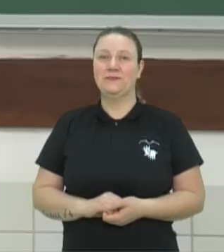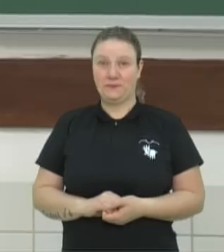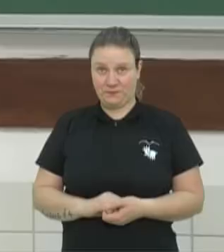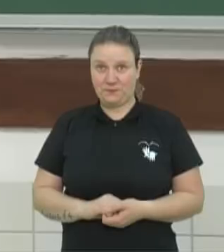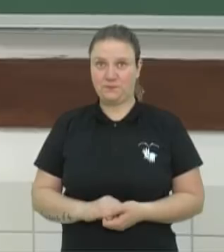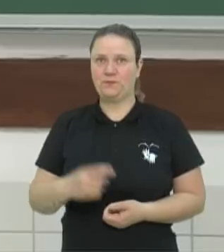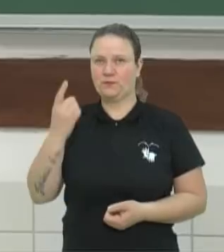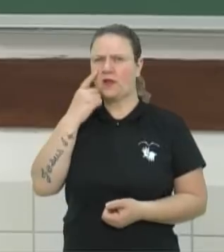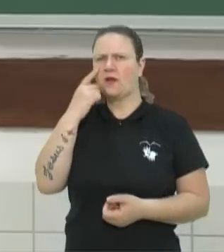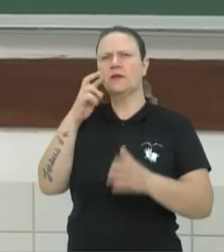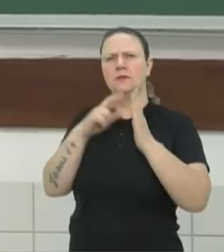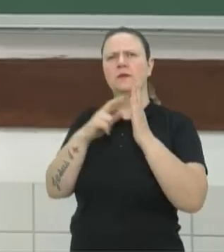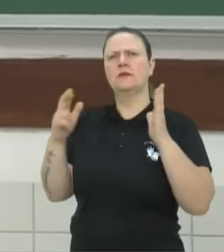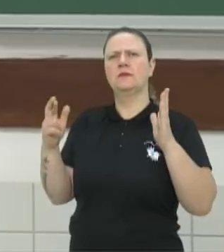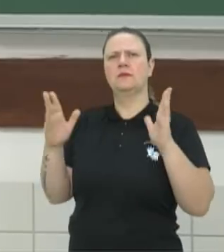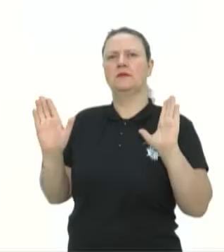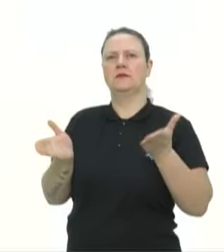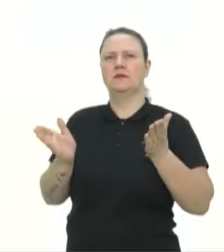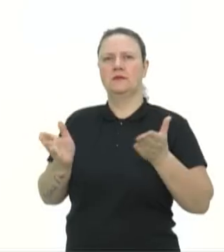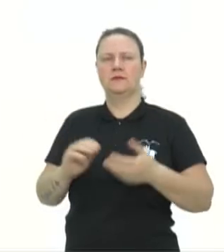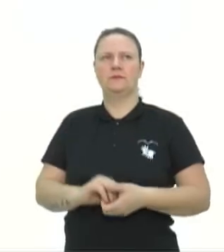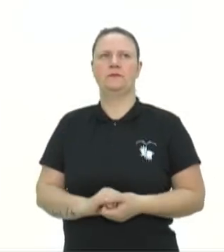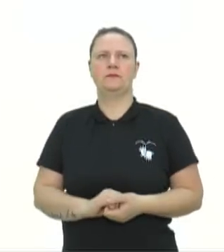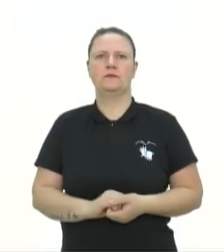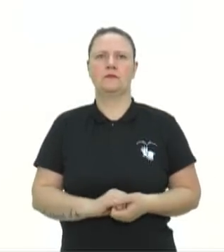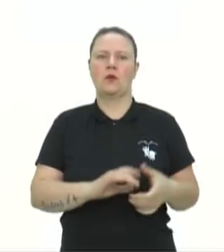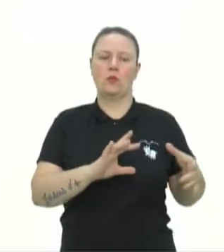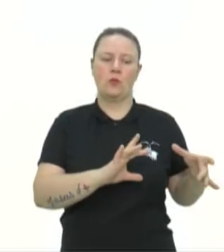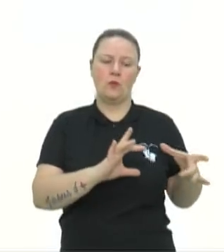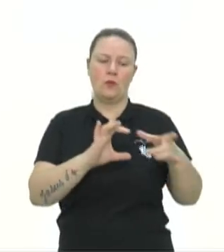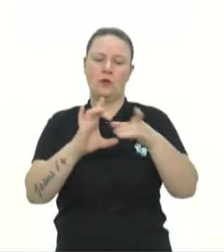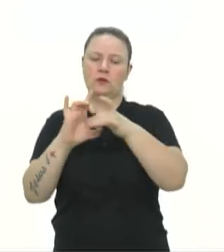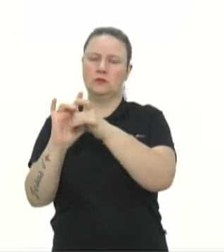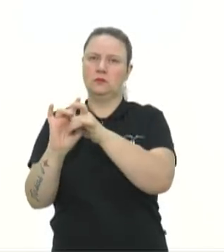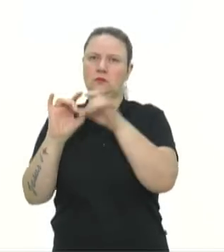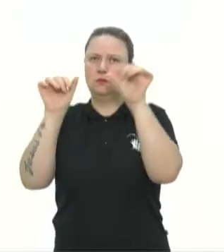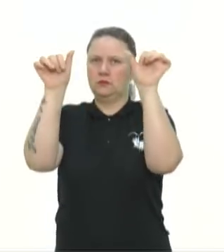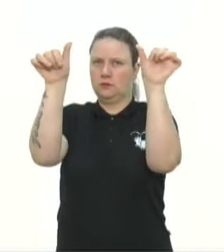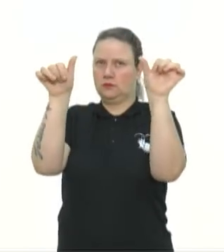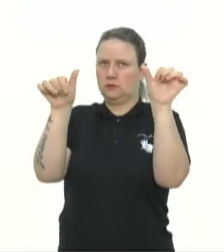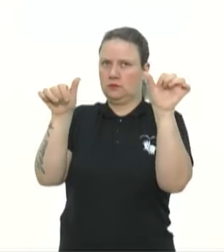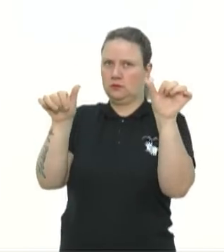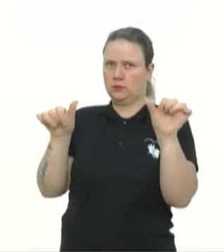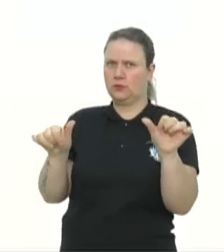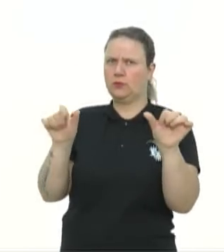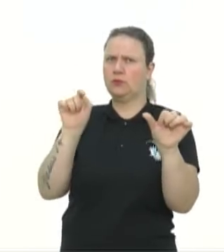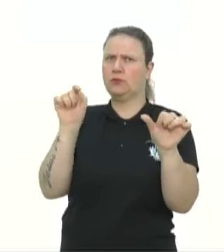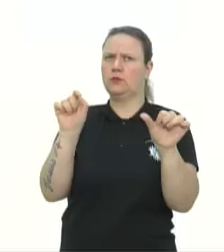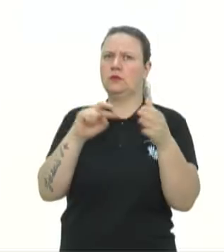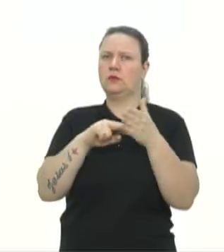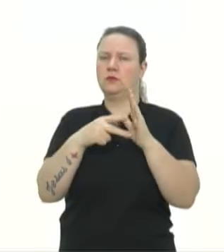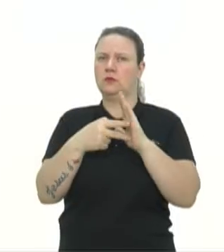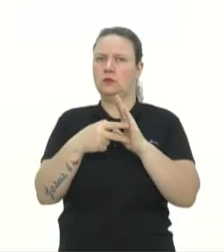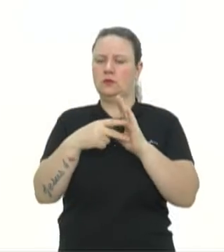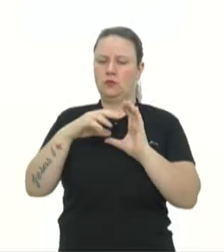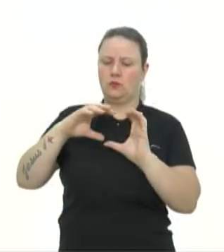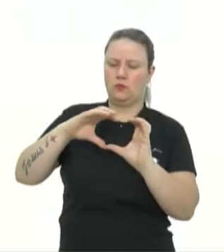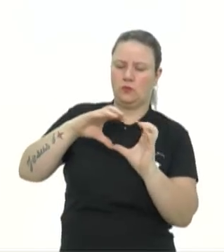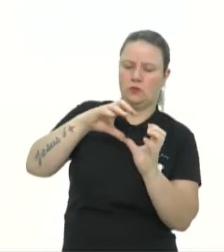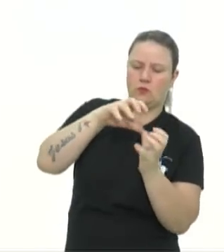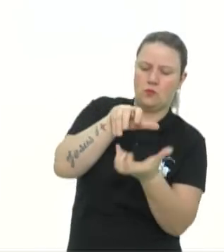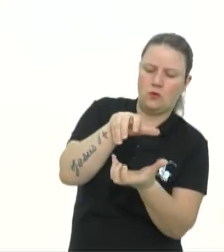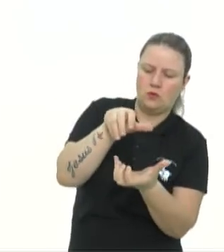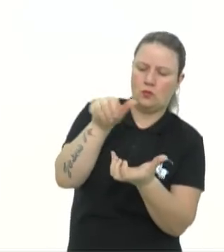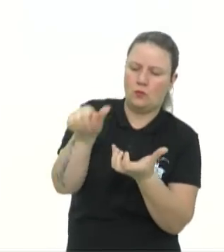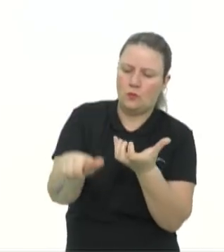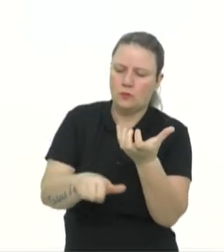Vamos ver a resposta, então? Nesse contexto deste cartaz, mudar o mundo significa cada um fazer a sua